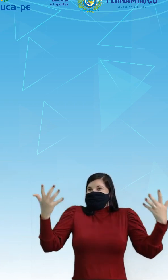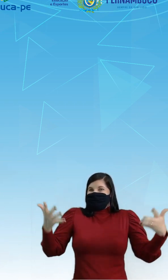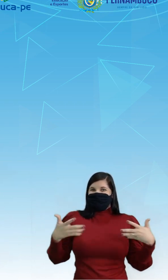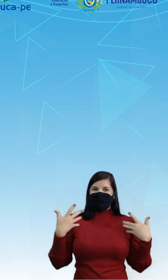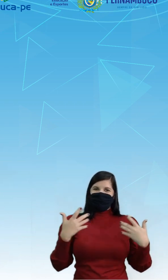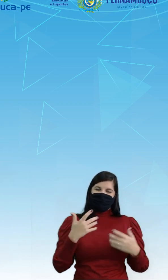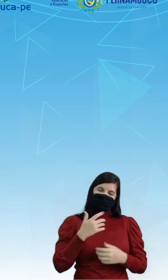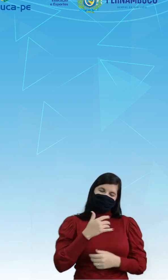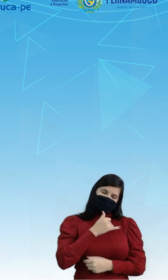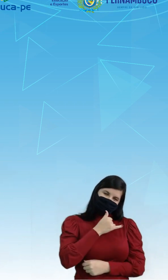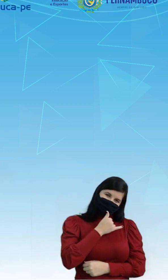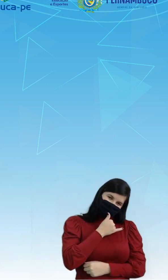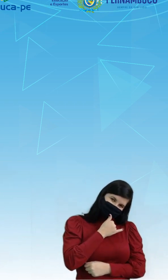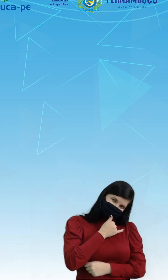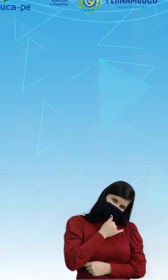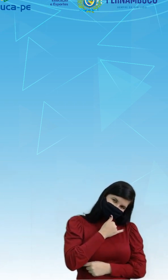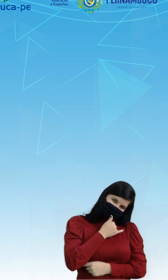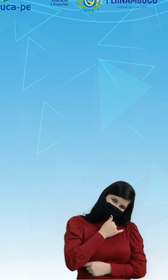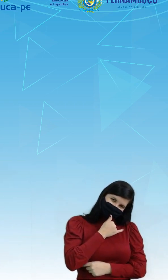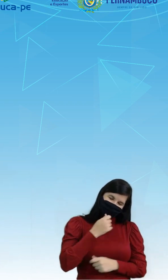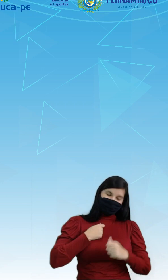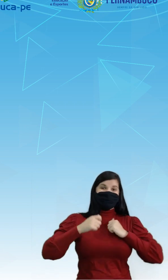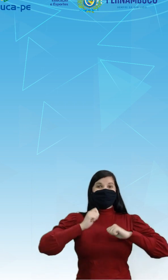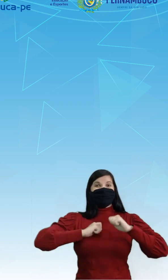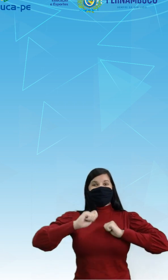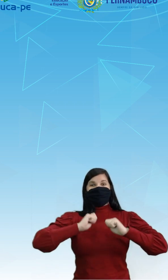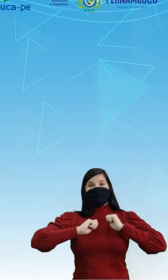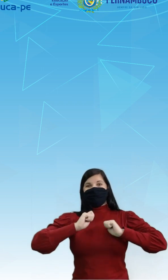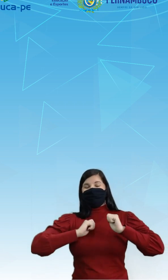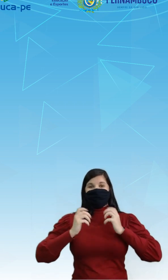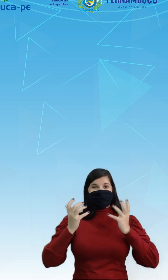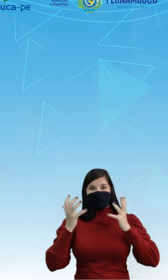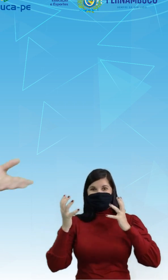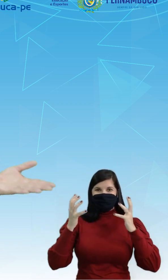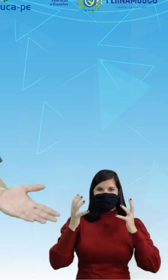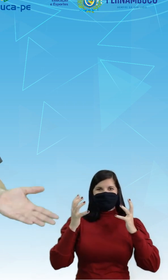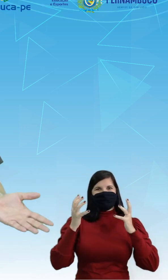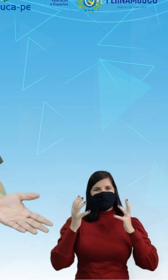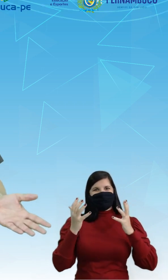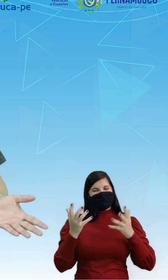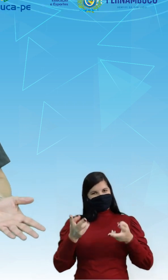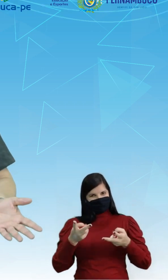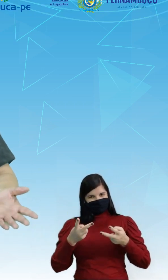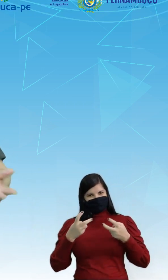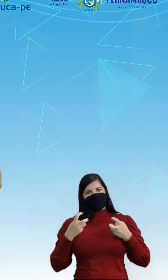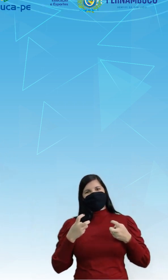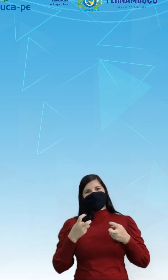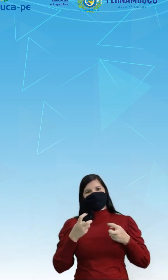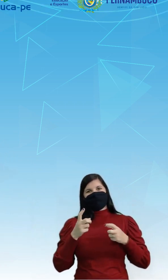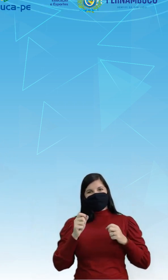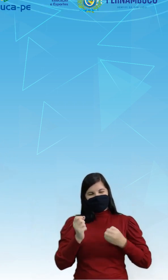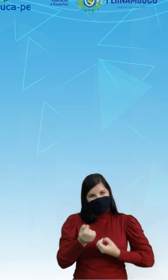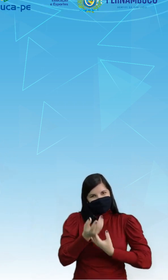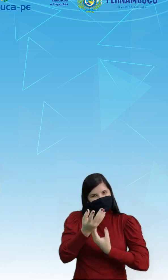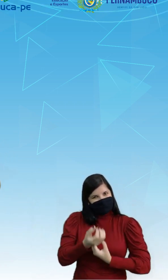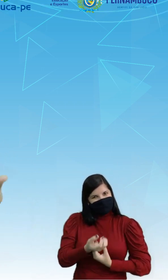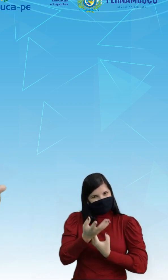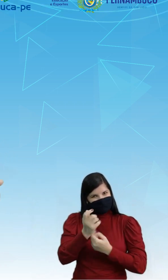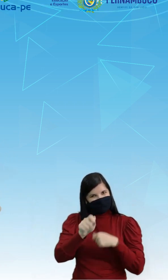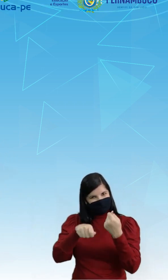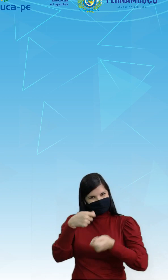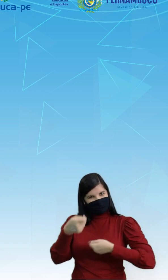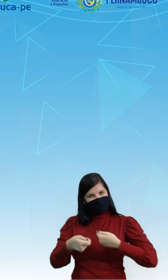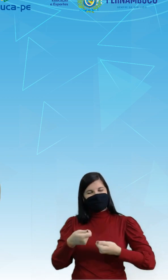a tristeza, a ansiedade? Podemos observar que essas expressões que a